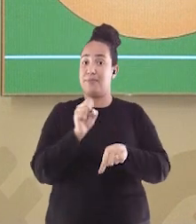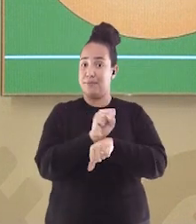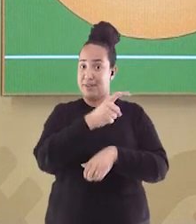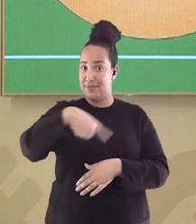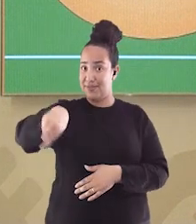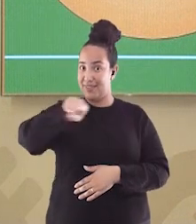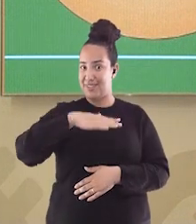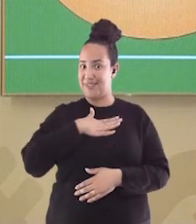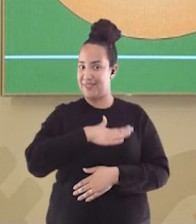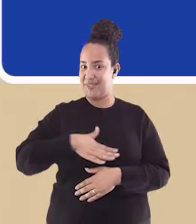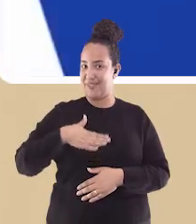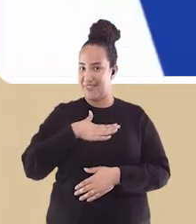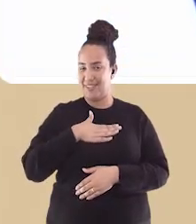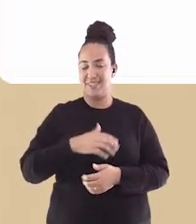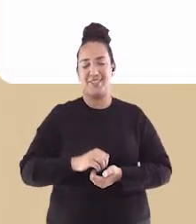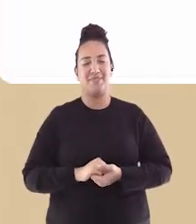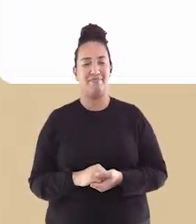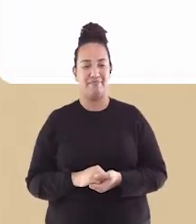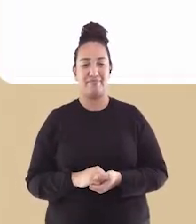vocês curtam. Vamos lá!